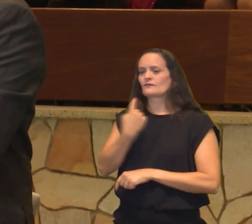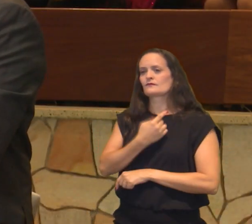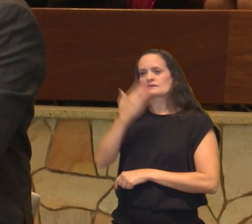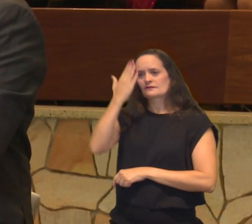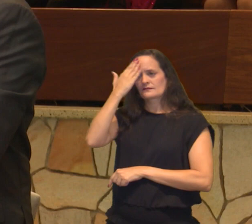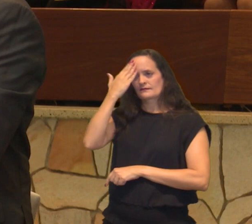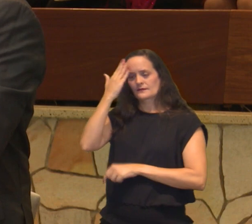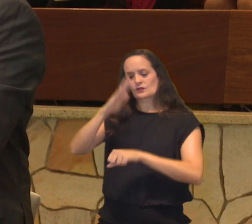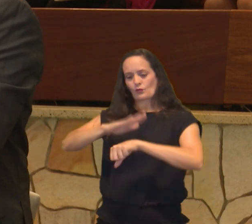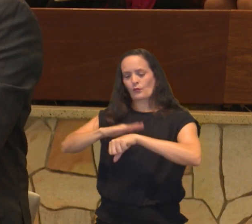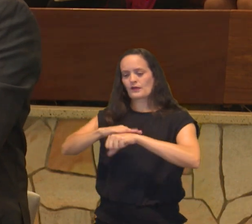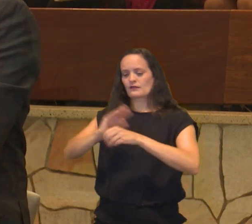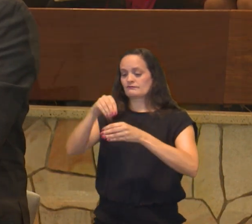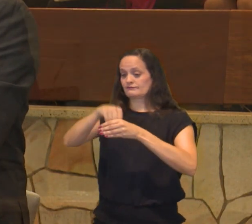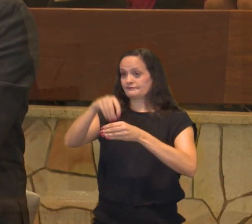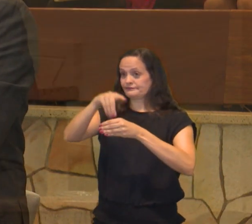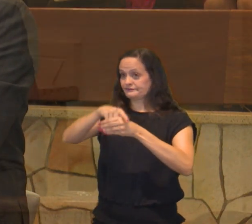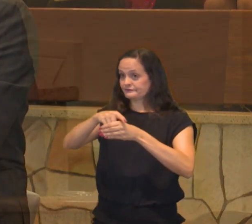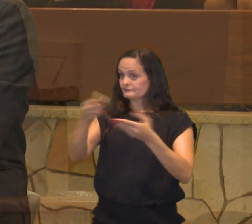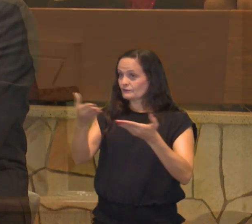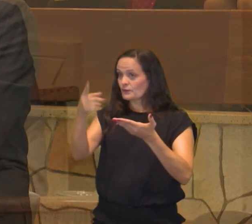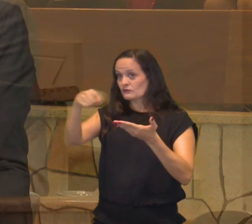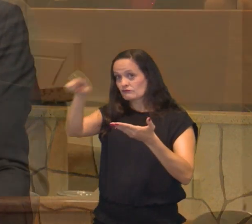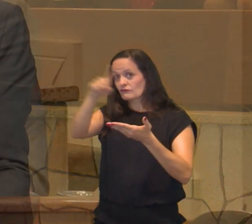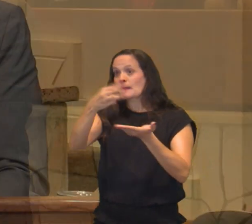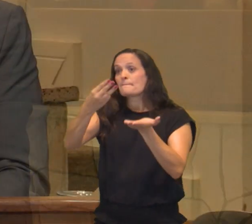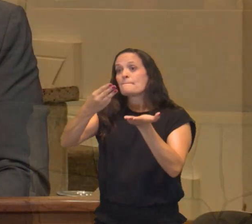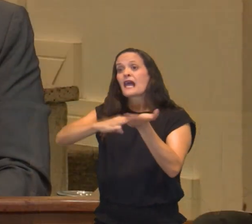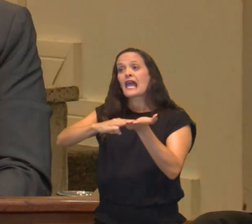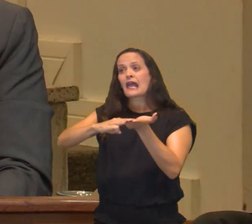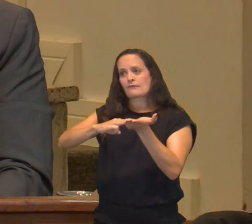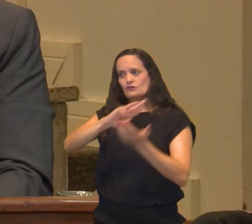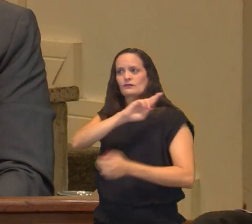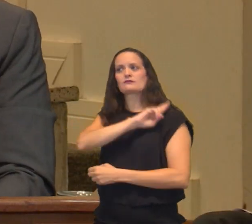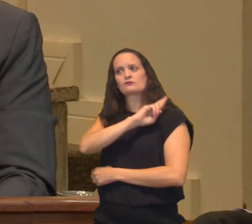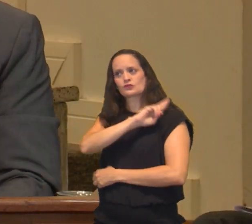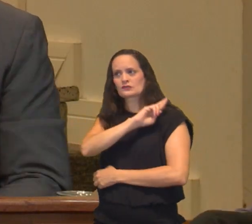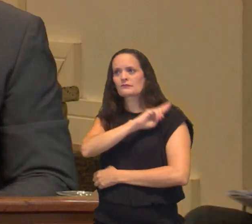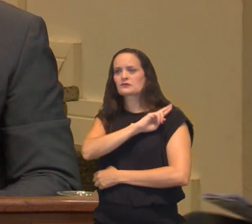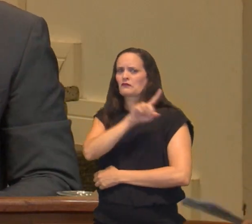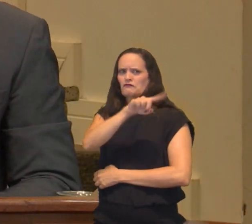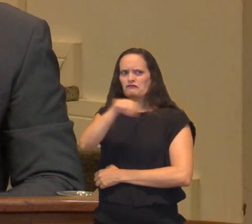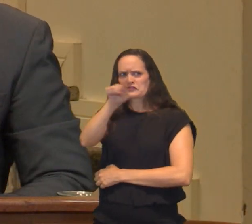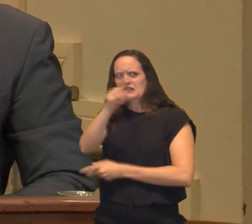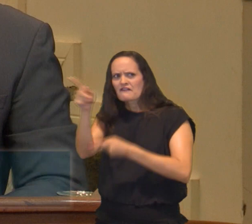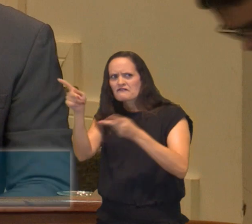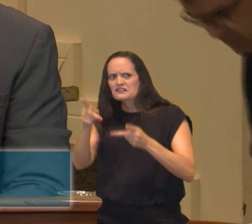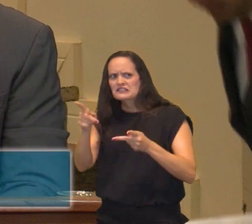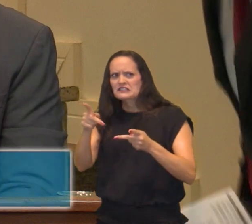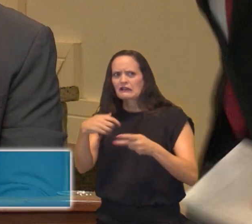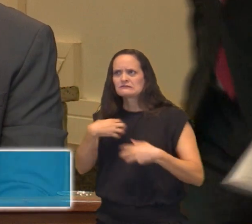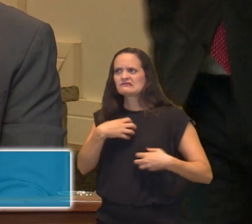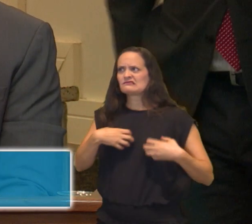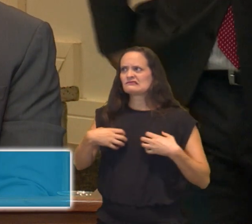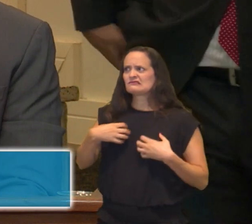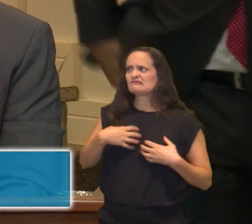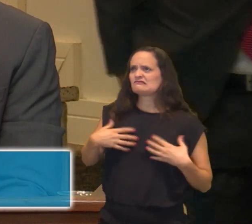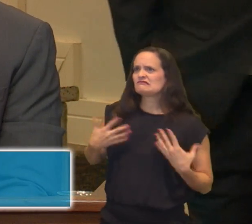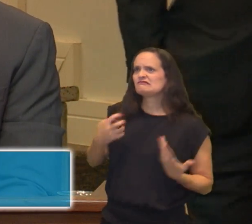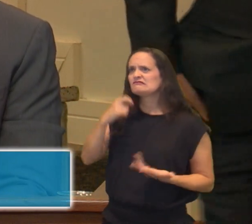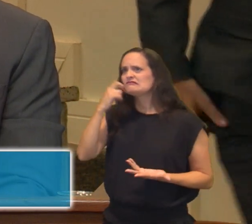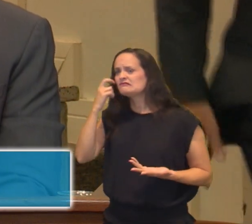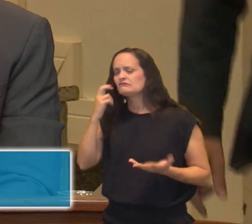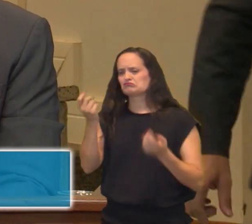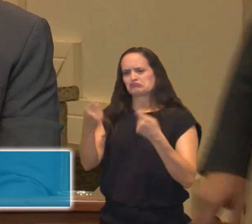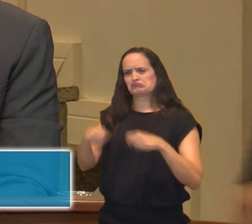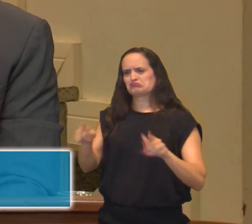os nossos dízimos, e este é o momento para os membros da igreja. Você, visitante, não se sinta na obrigação de